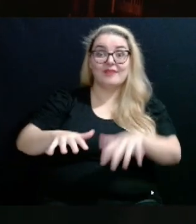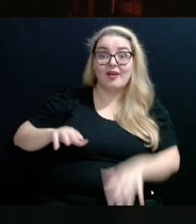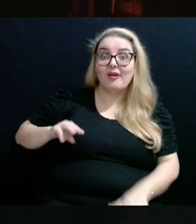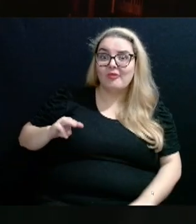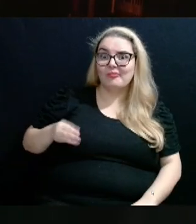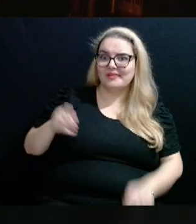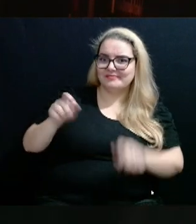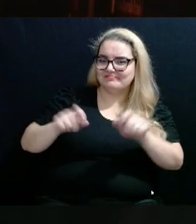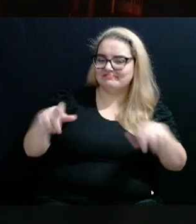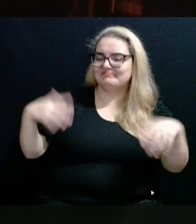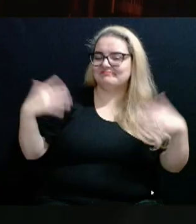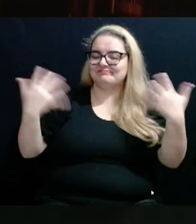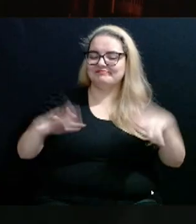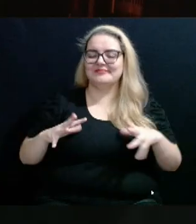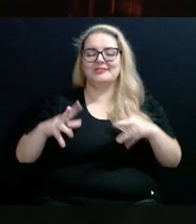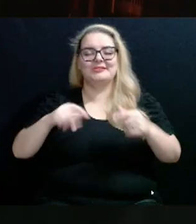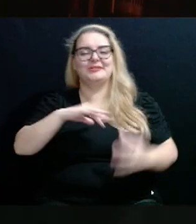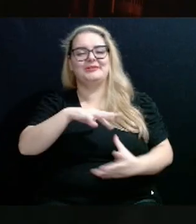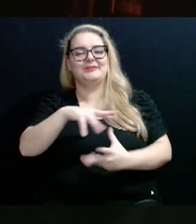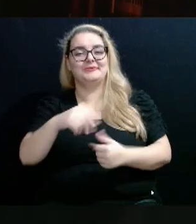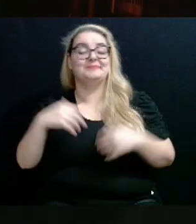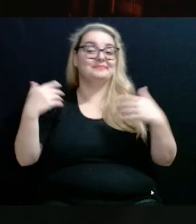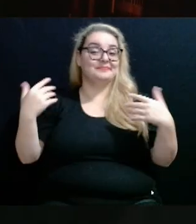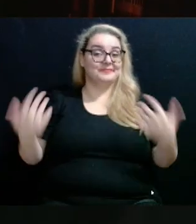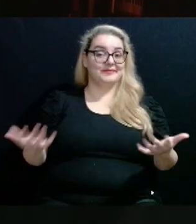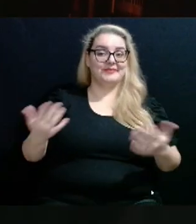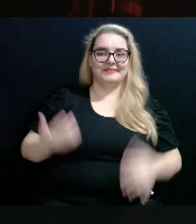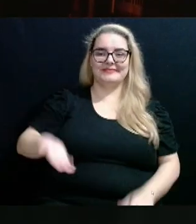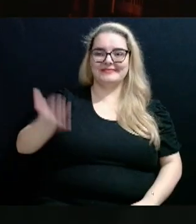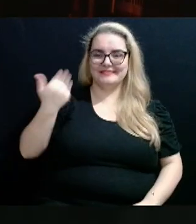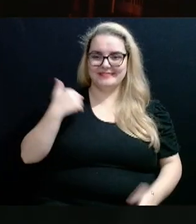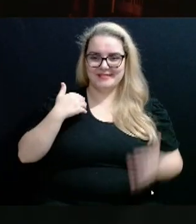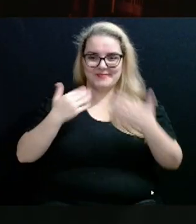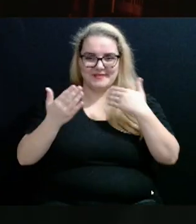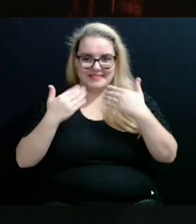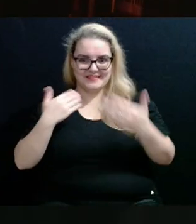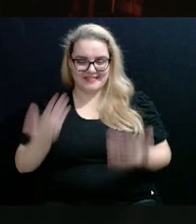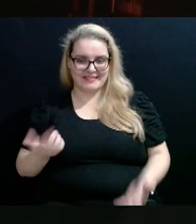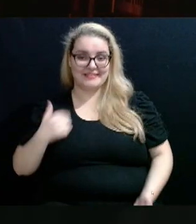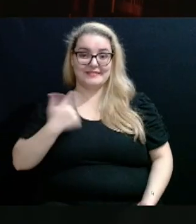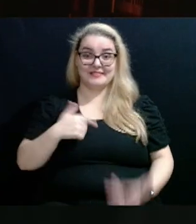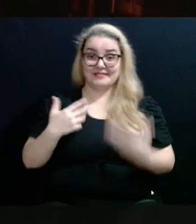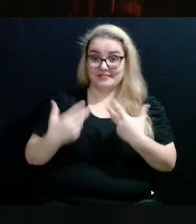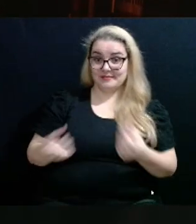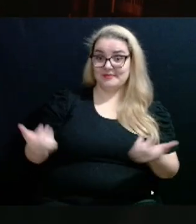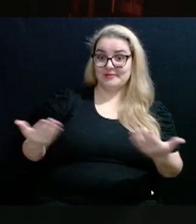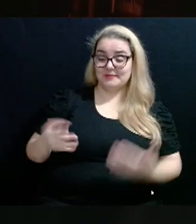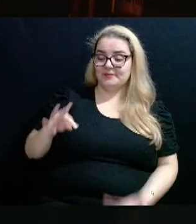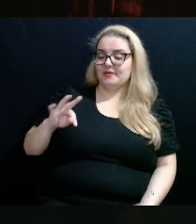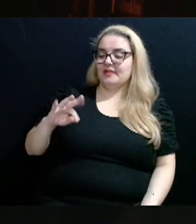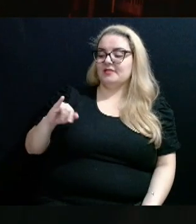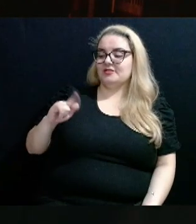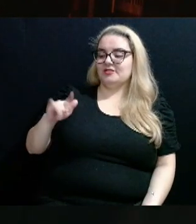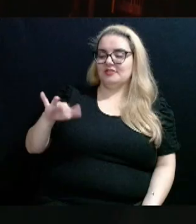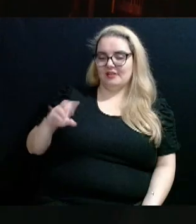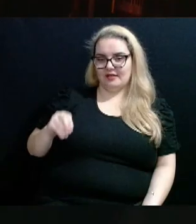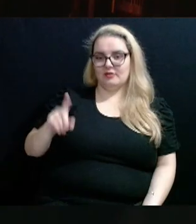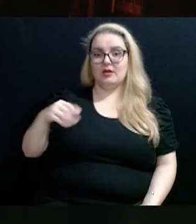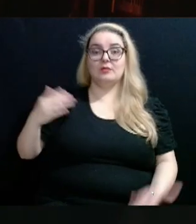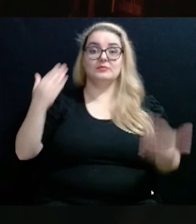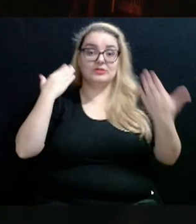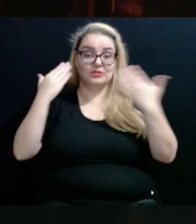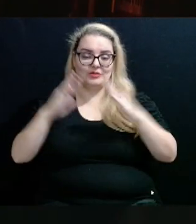inteiro? Bom, vamos lá para esse bate-papo. A gente recebe hoje o Thiago Lopes, ele é psicólogo clínico, também já